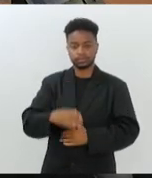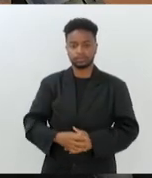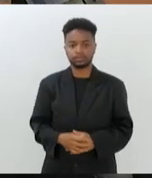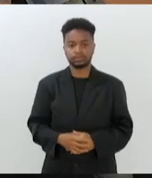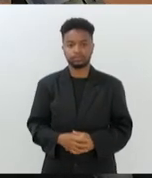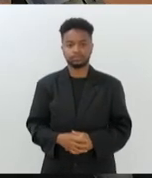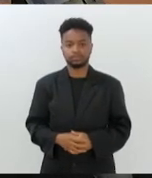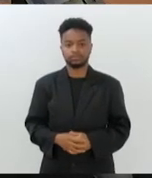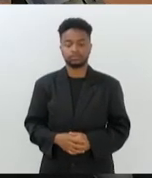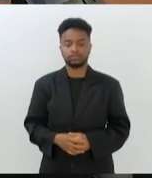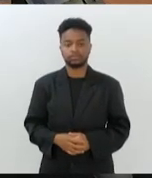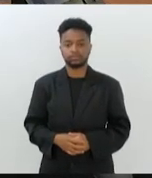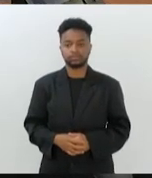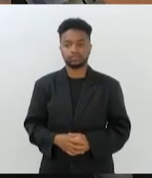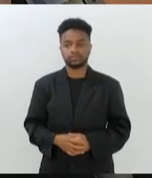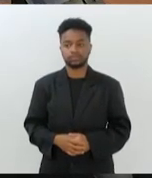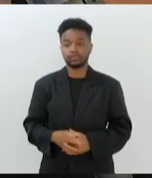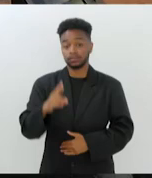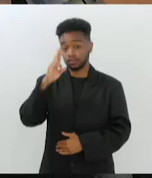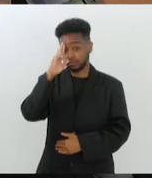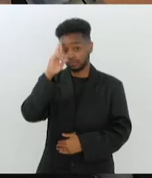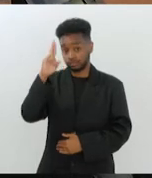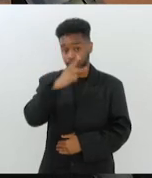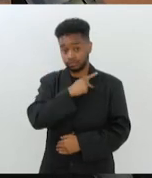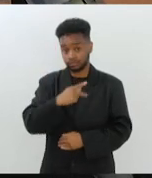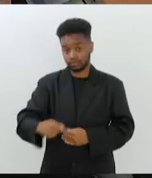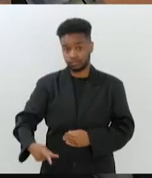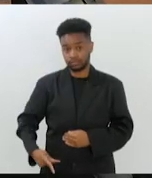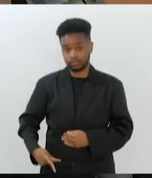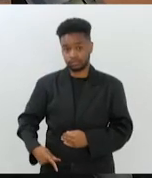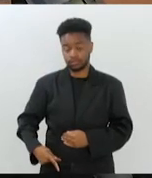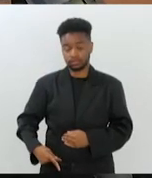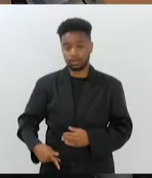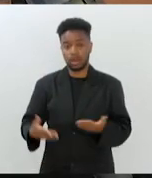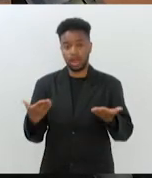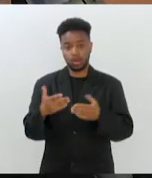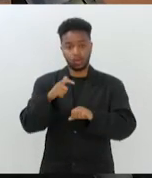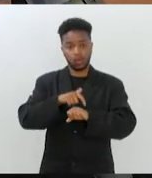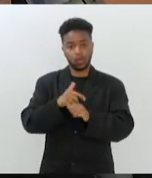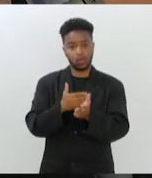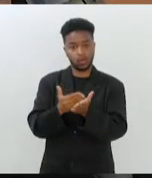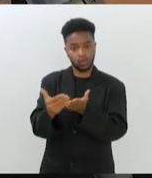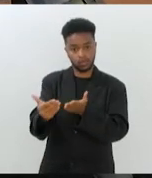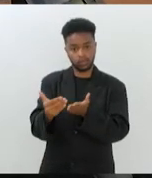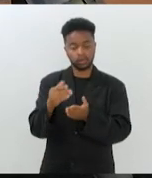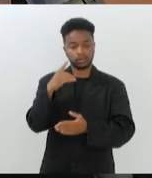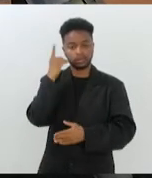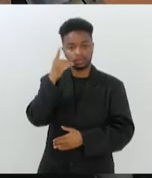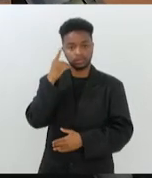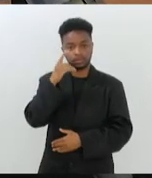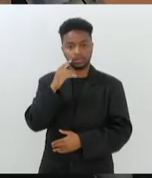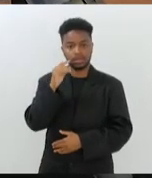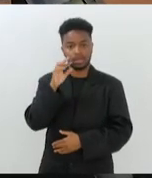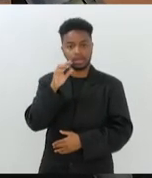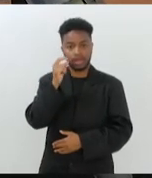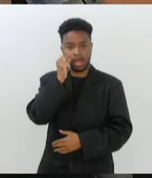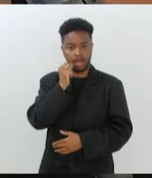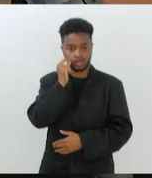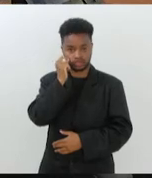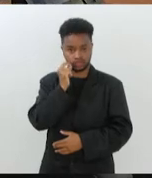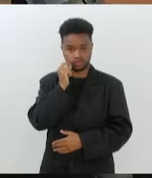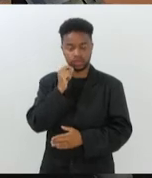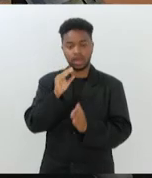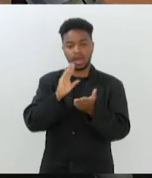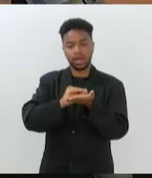anterior. Senhor presidente do expediente inicial, deputado Ratinho,